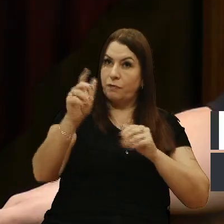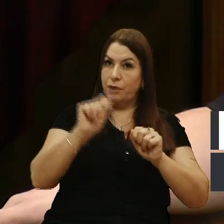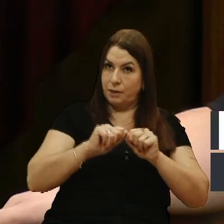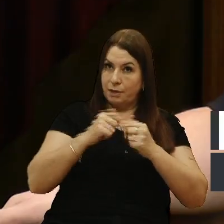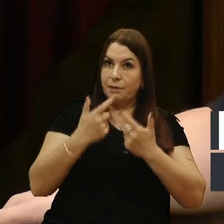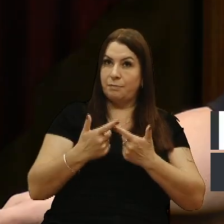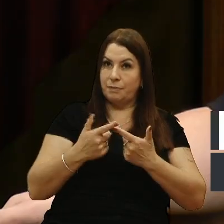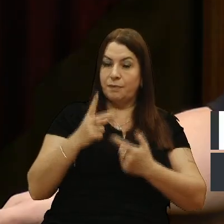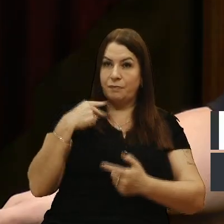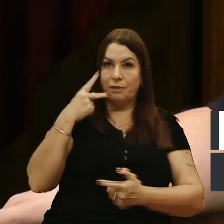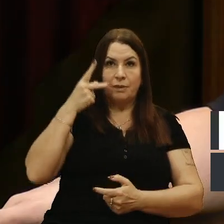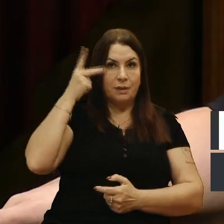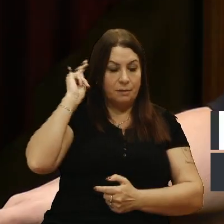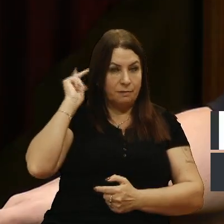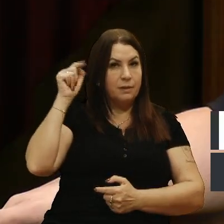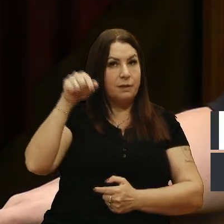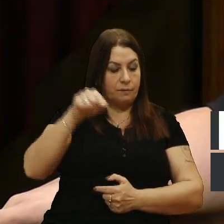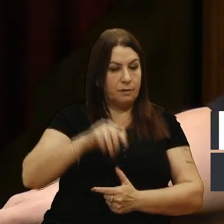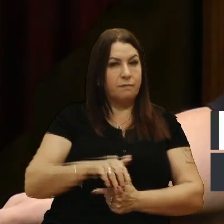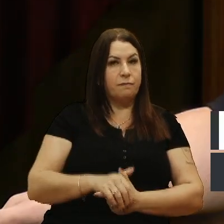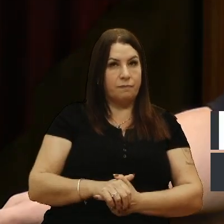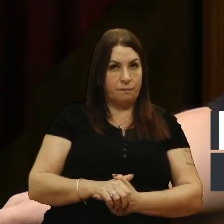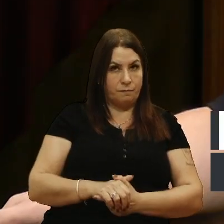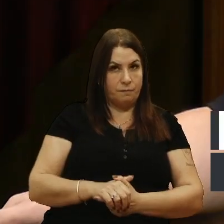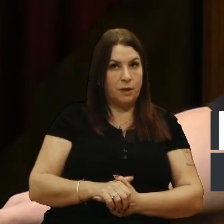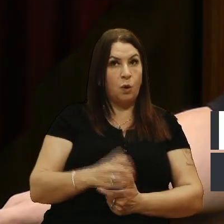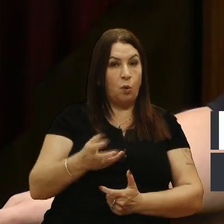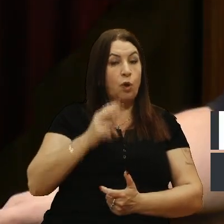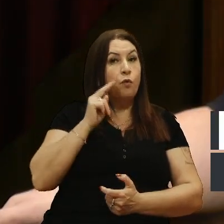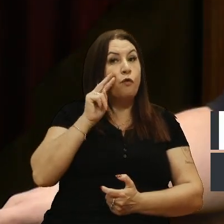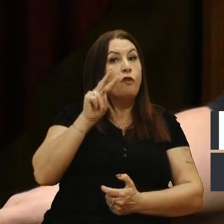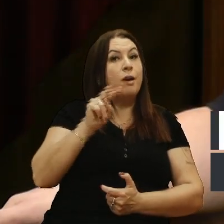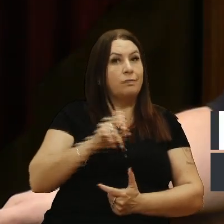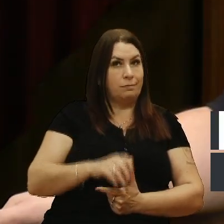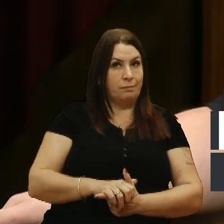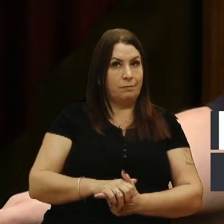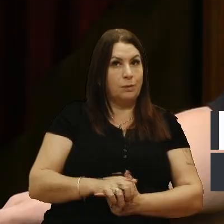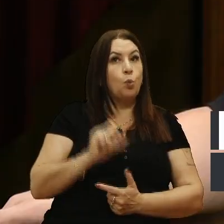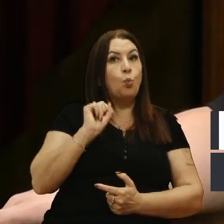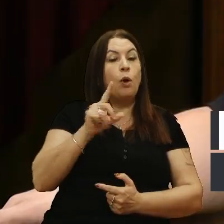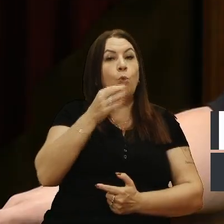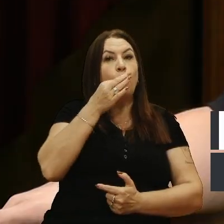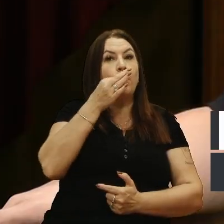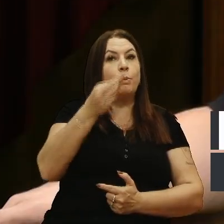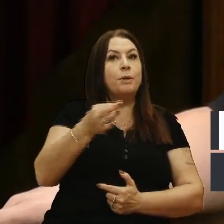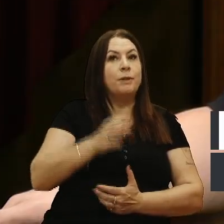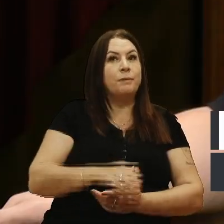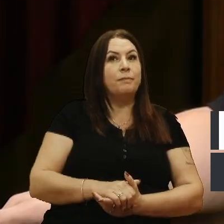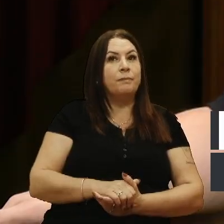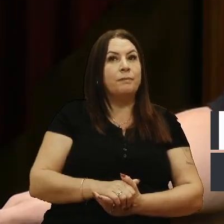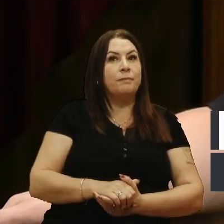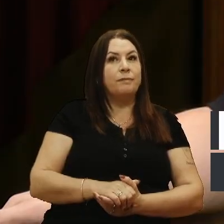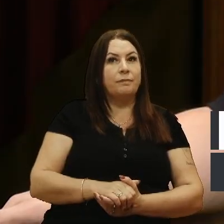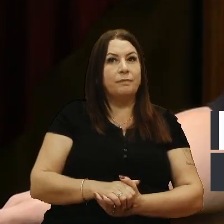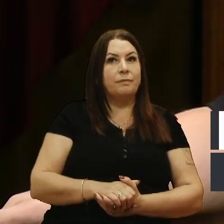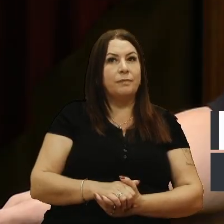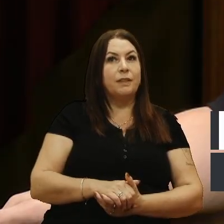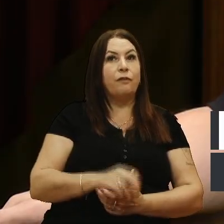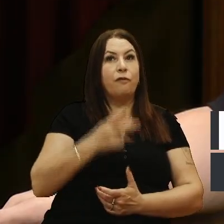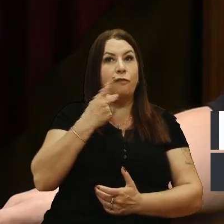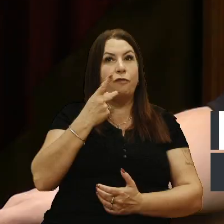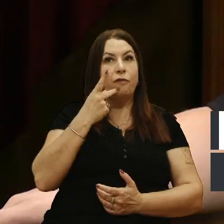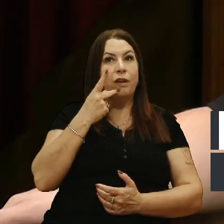Assembleia, vereador Iago. E ele vai. E eu quero ver qual é o posicionamento desses que me chamam